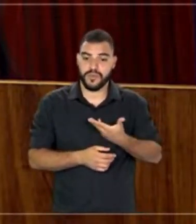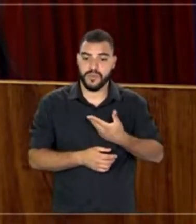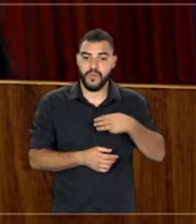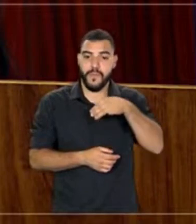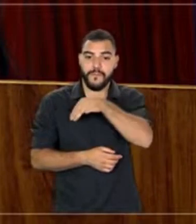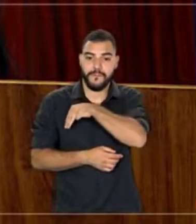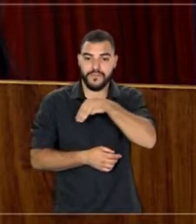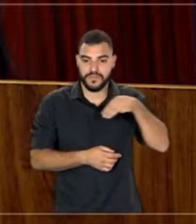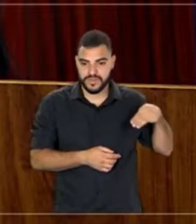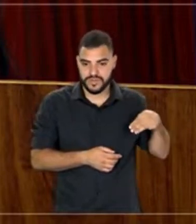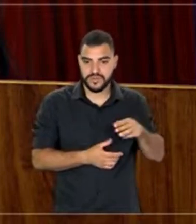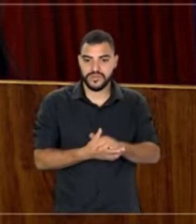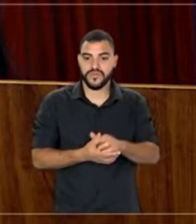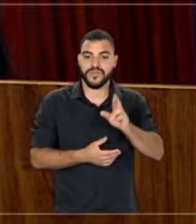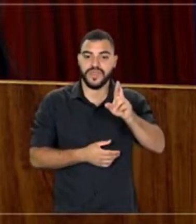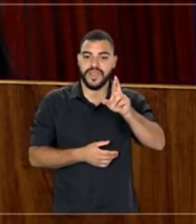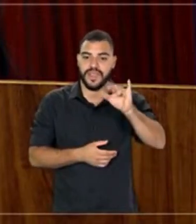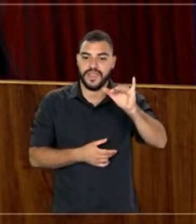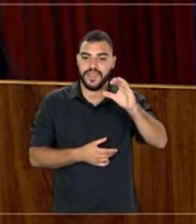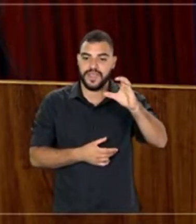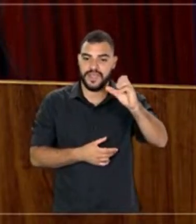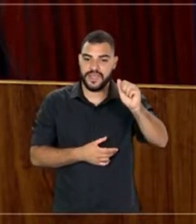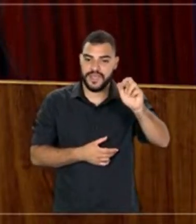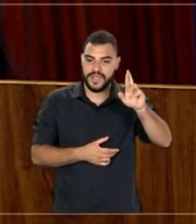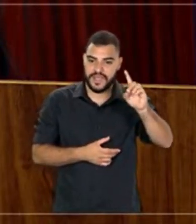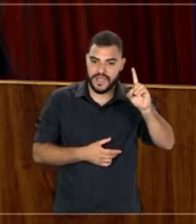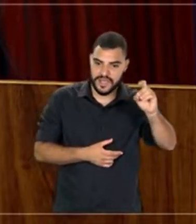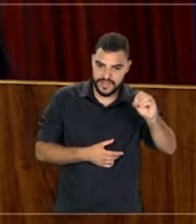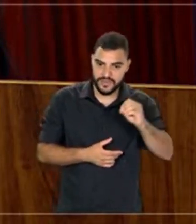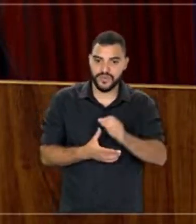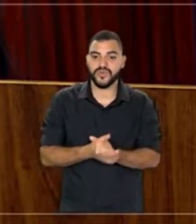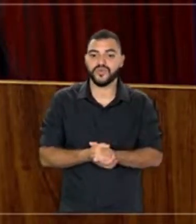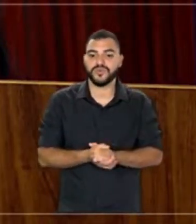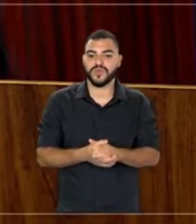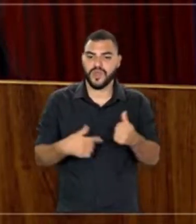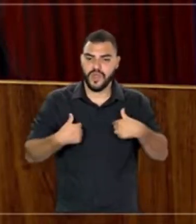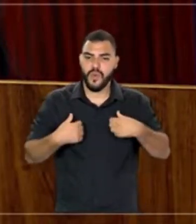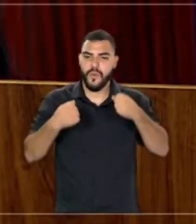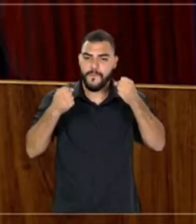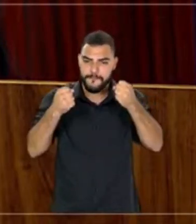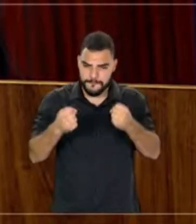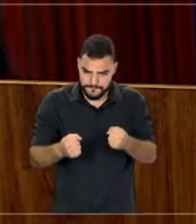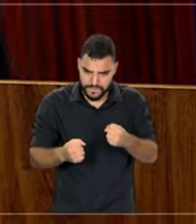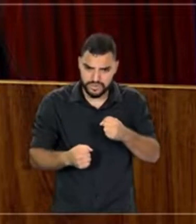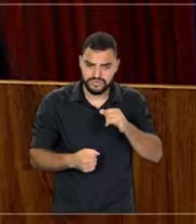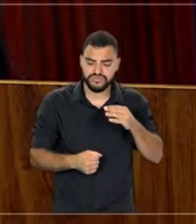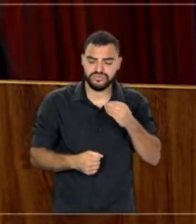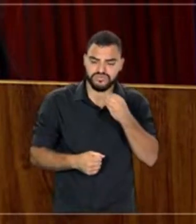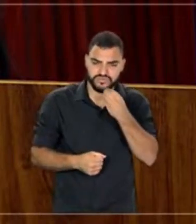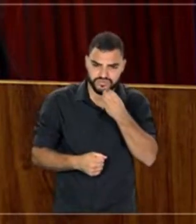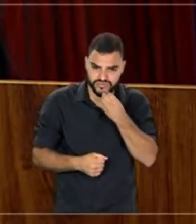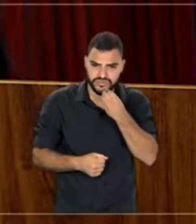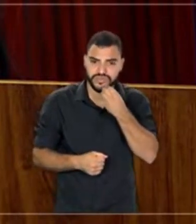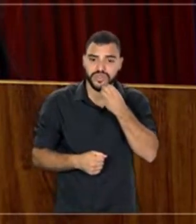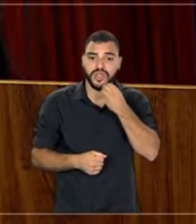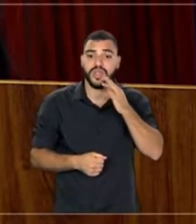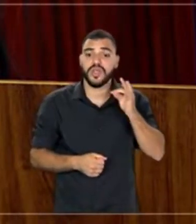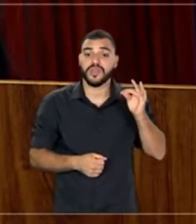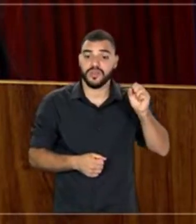ministro Ricardo Lewandowski, isso eu posso garantir que a justiça eleitoral irá